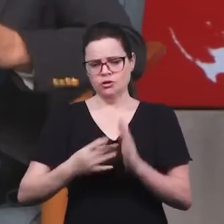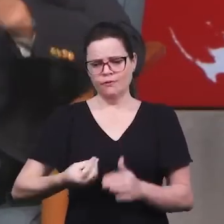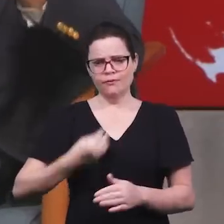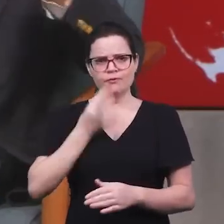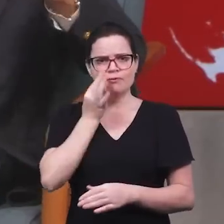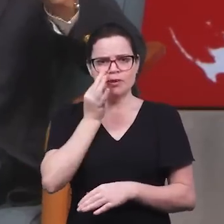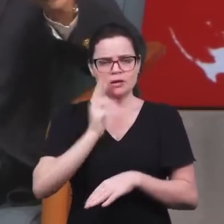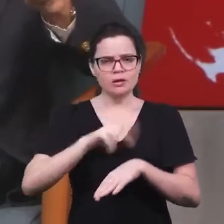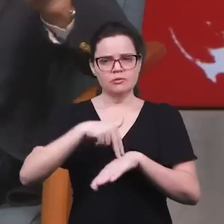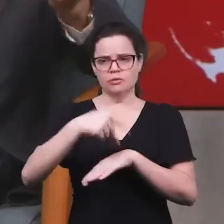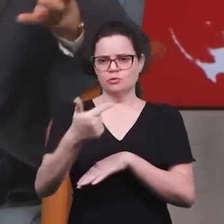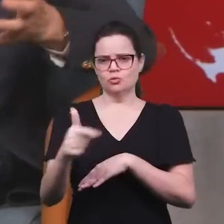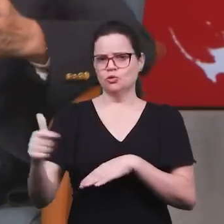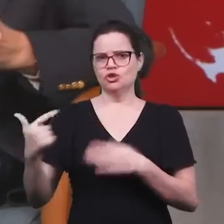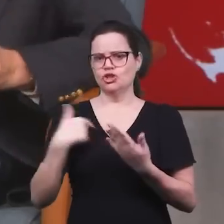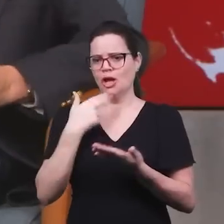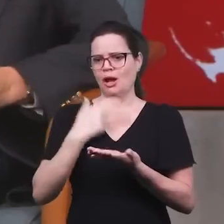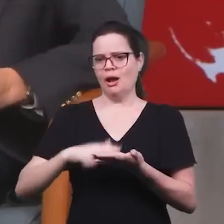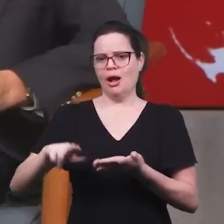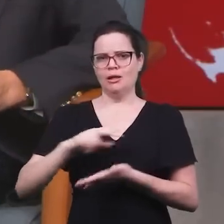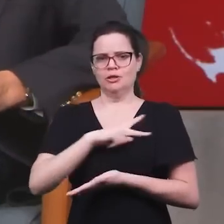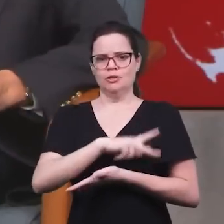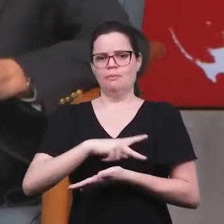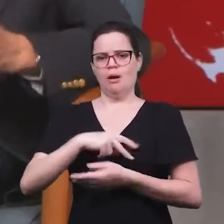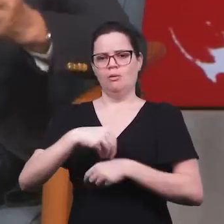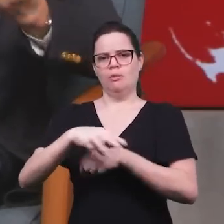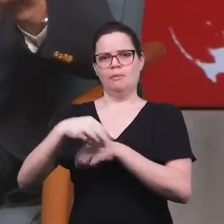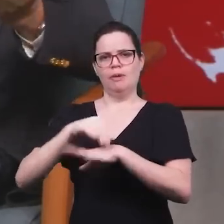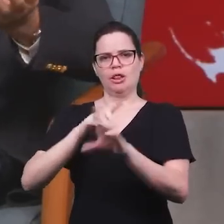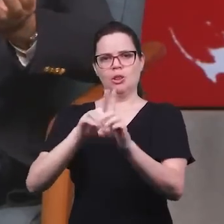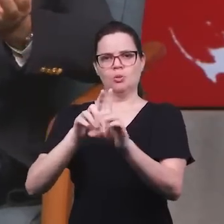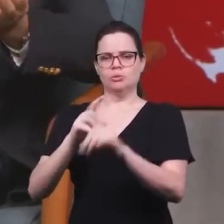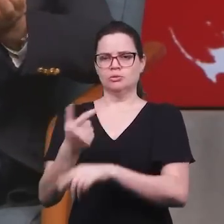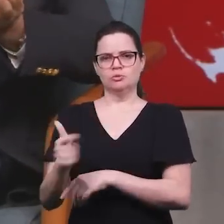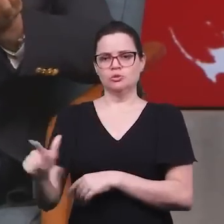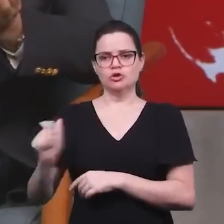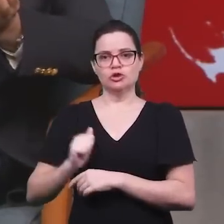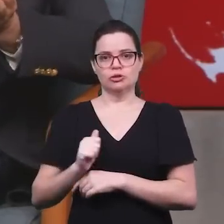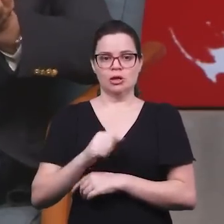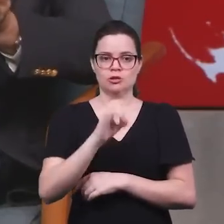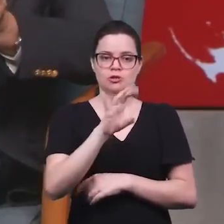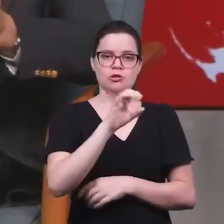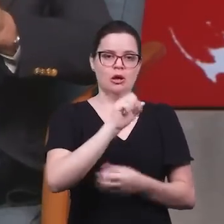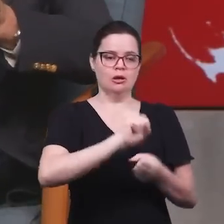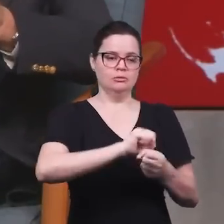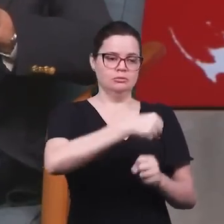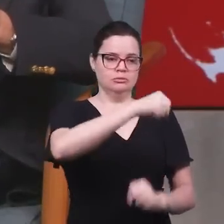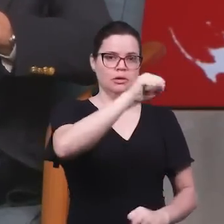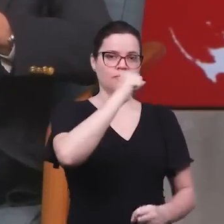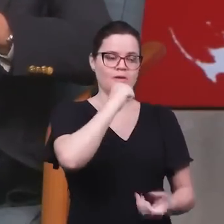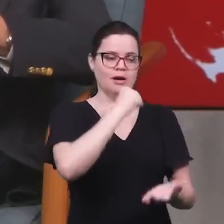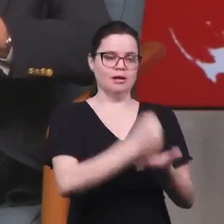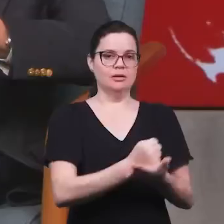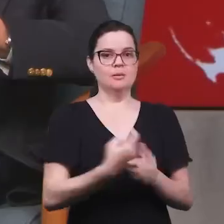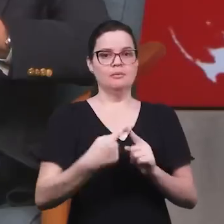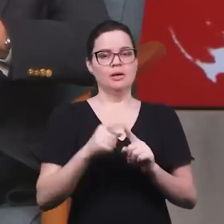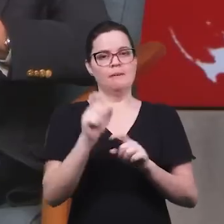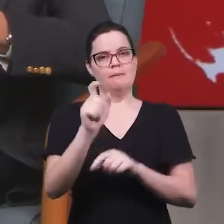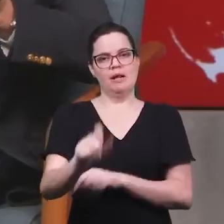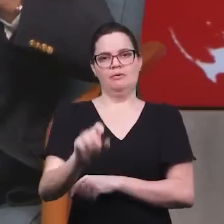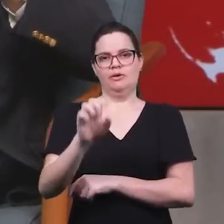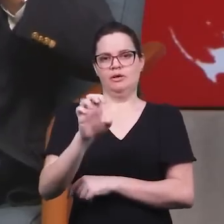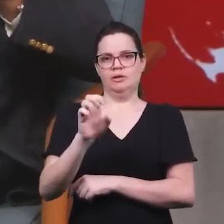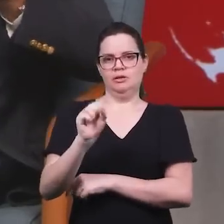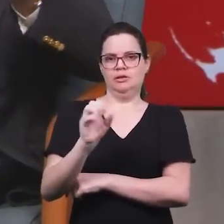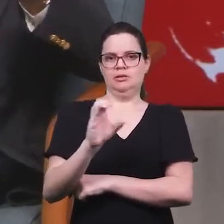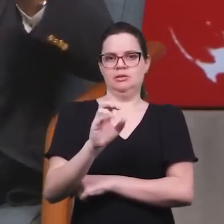Atos. Enfim, não existia o Novo Testamento. Quando Jesus faz menção das Escrituras, ele